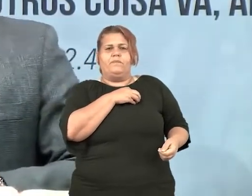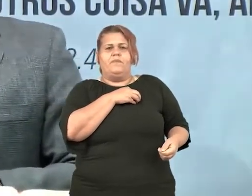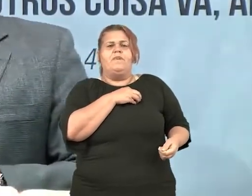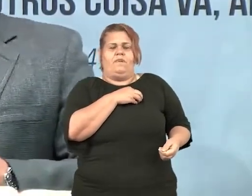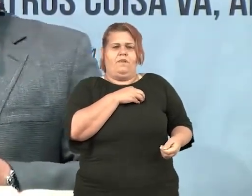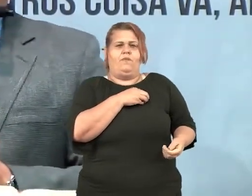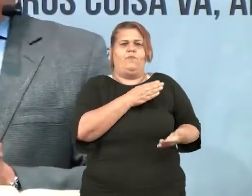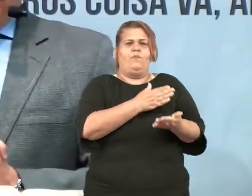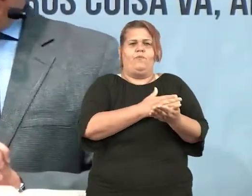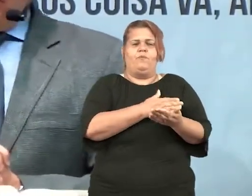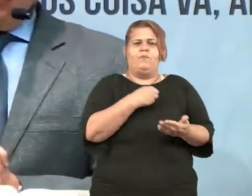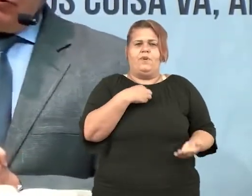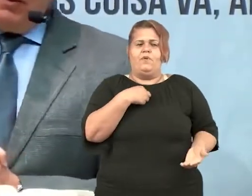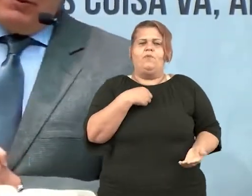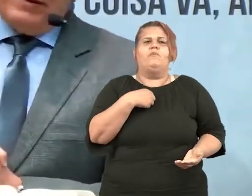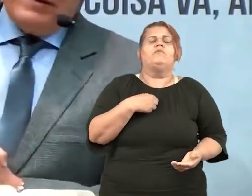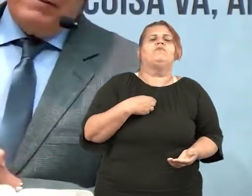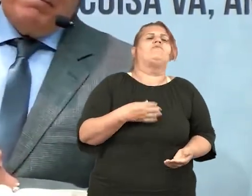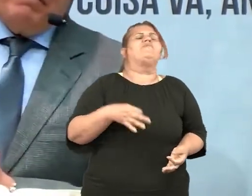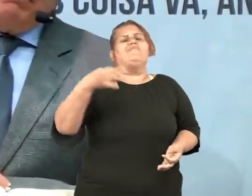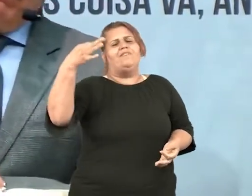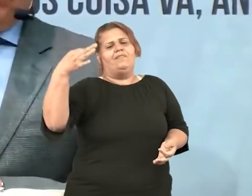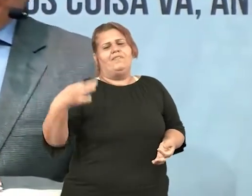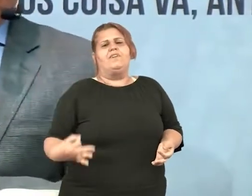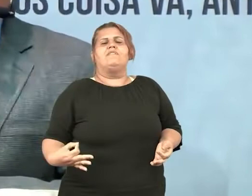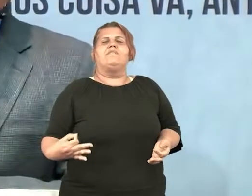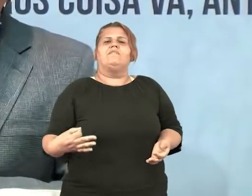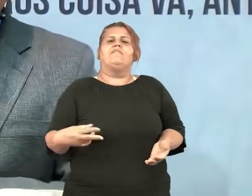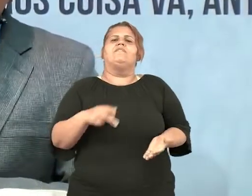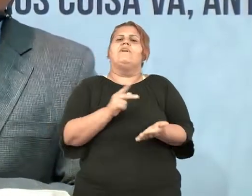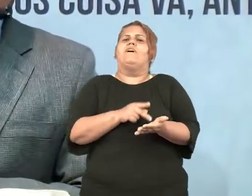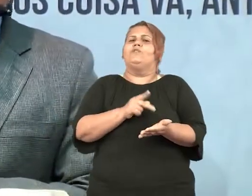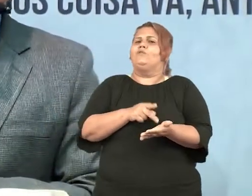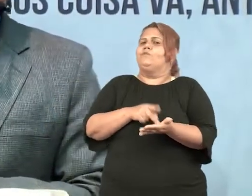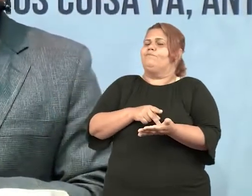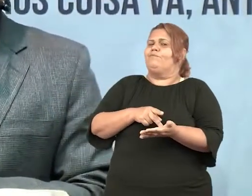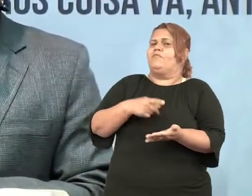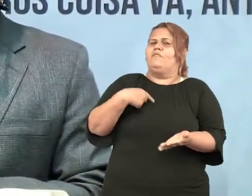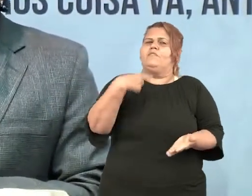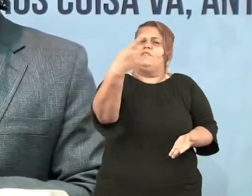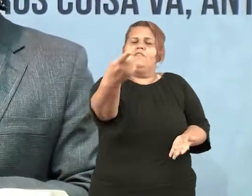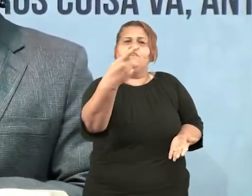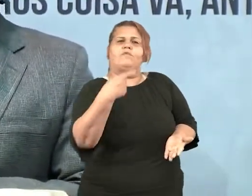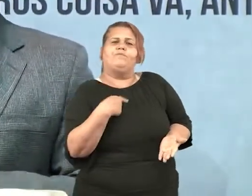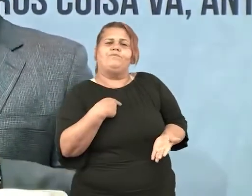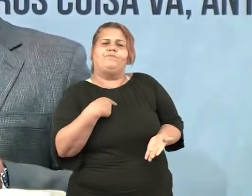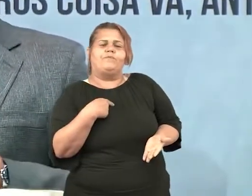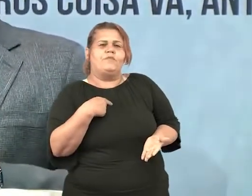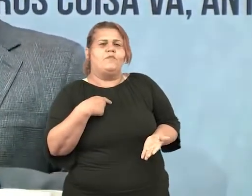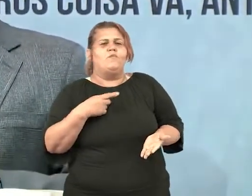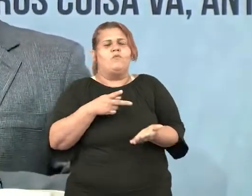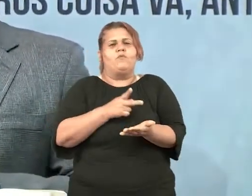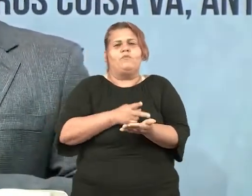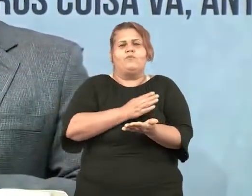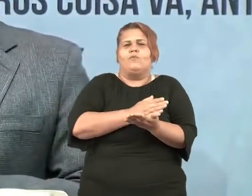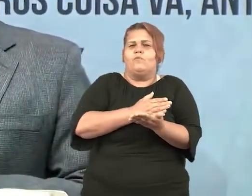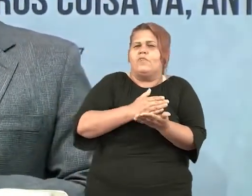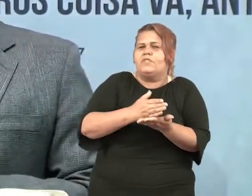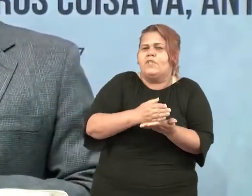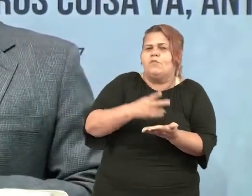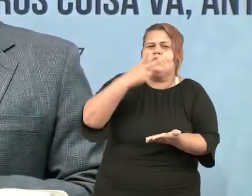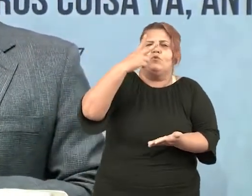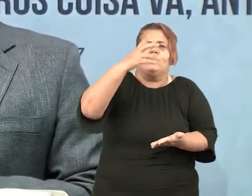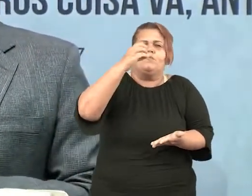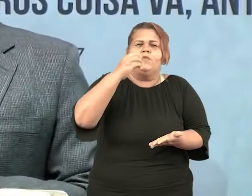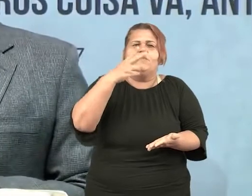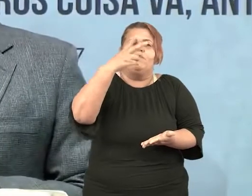Eu estou absolutamente seguro de uma coisa: você e eu, quando começamos o ano de